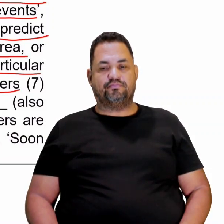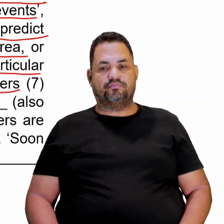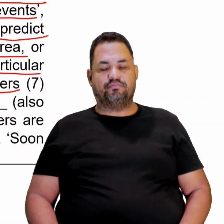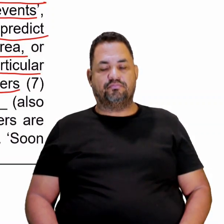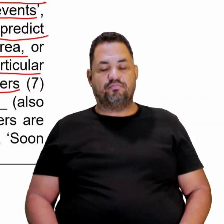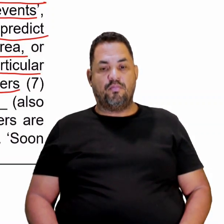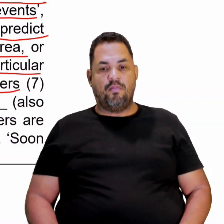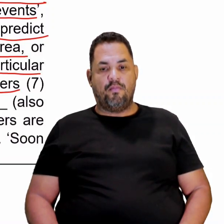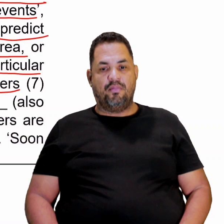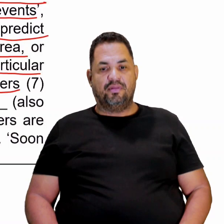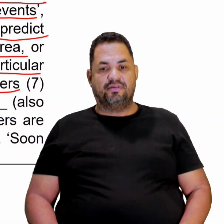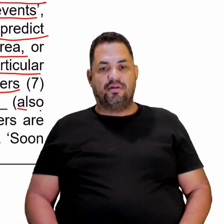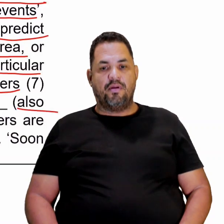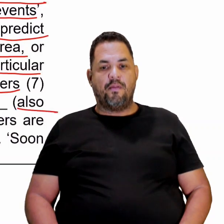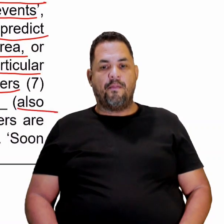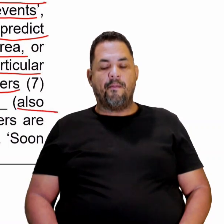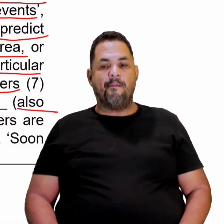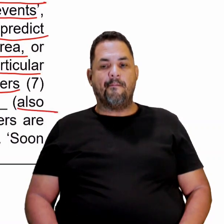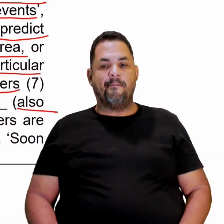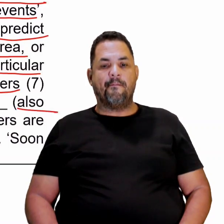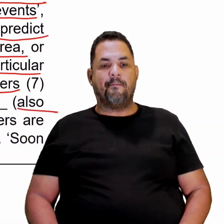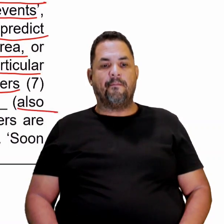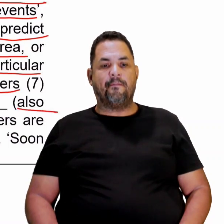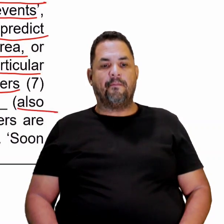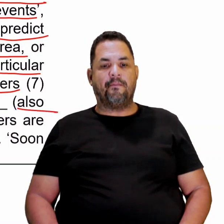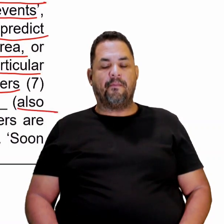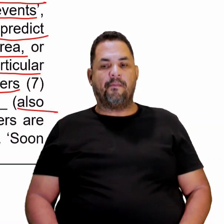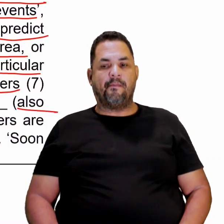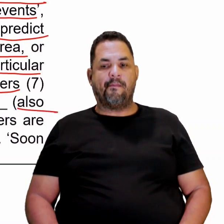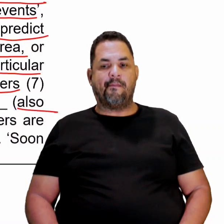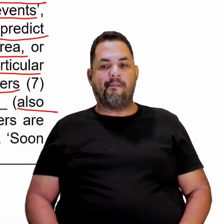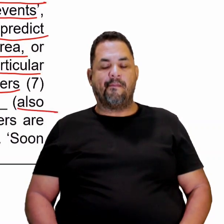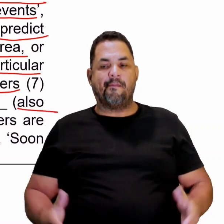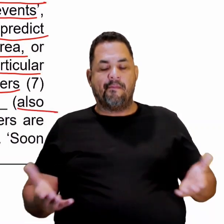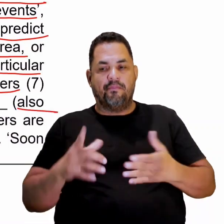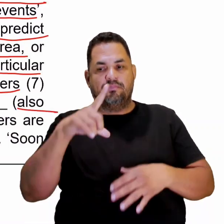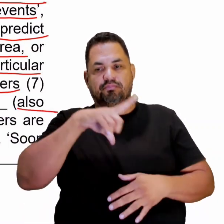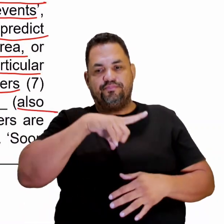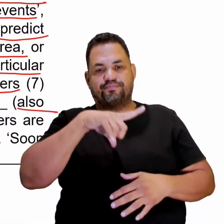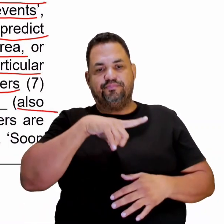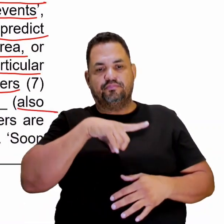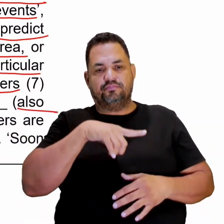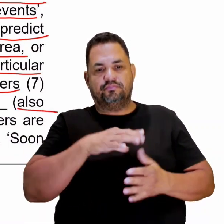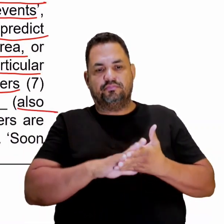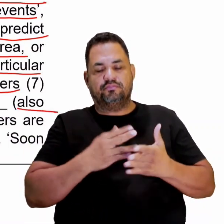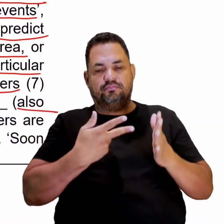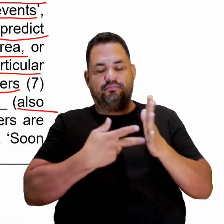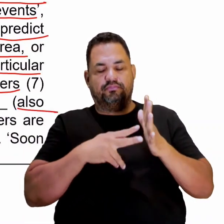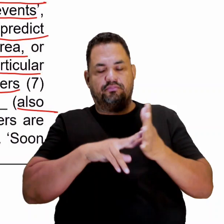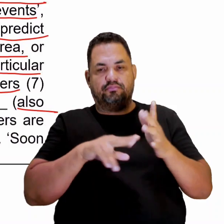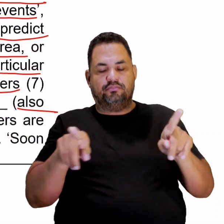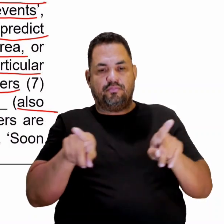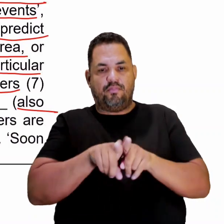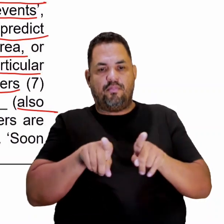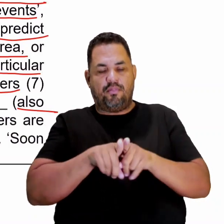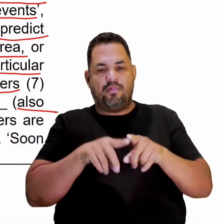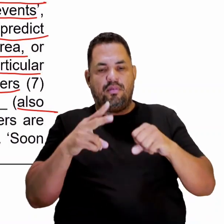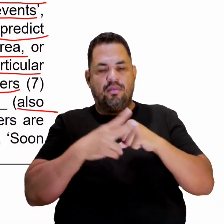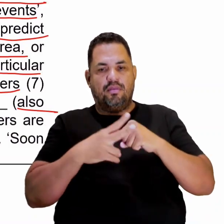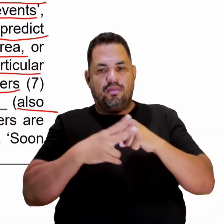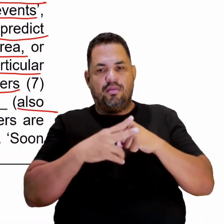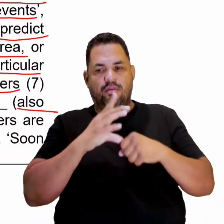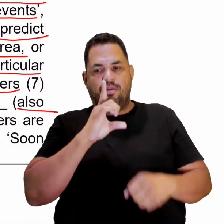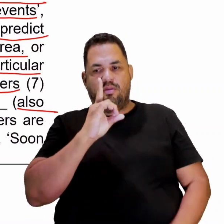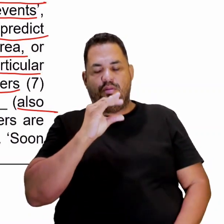teachers, and also do. Então agora temos o also, que também significa também, e o verbo do vai